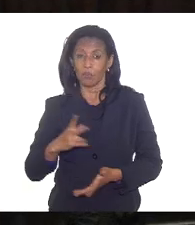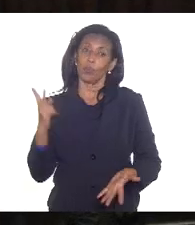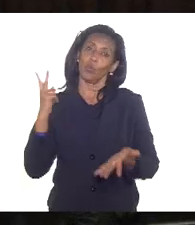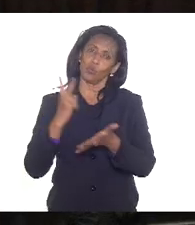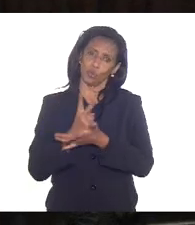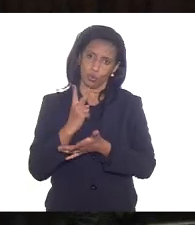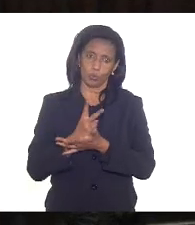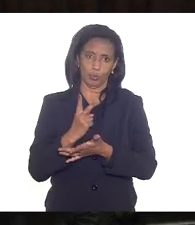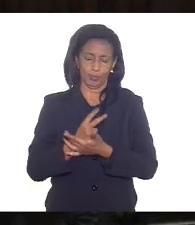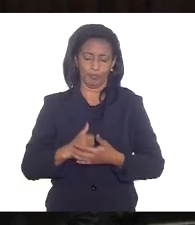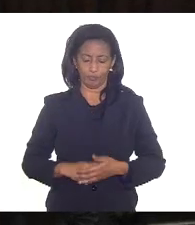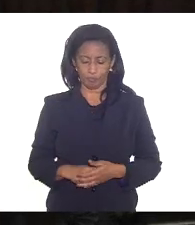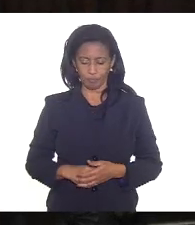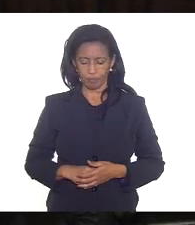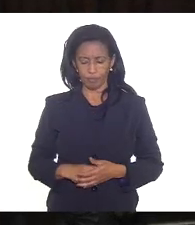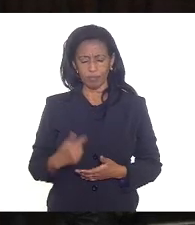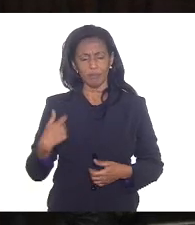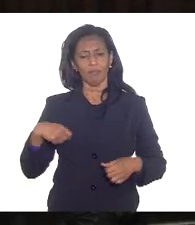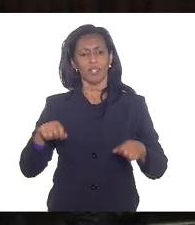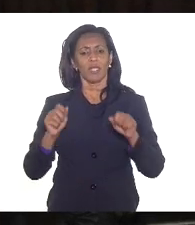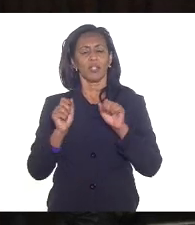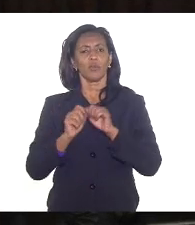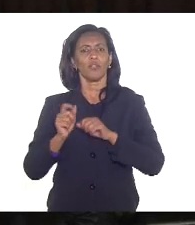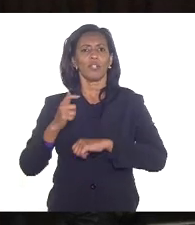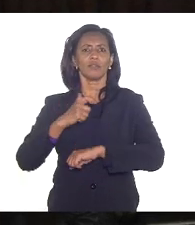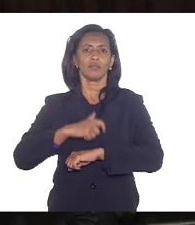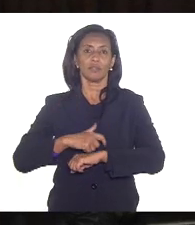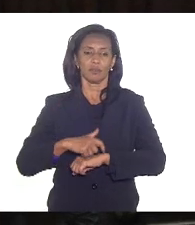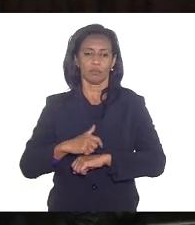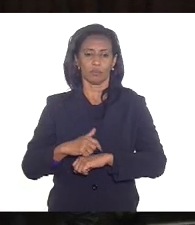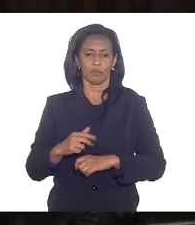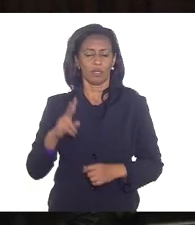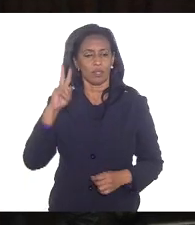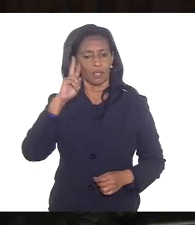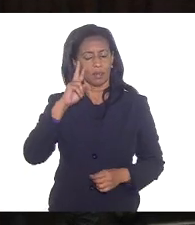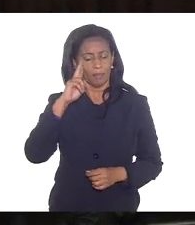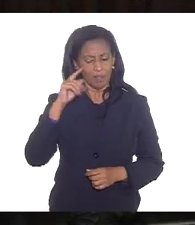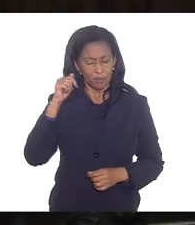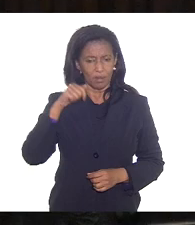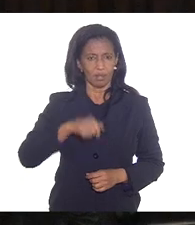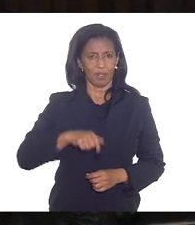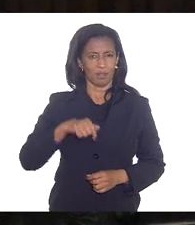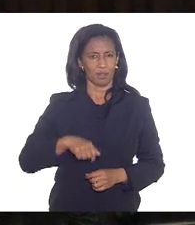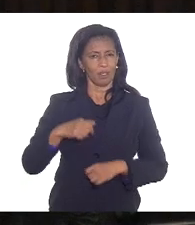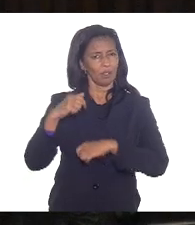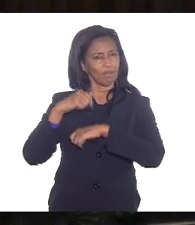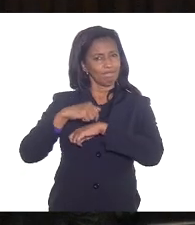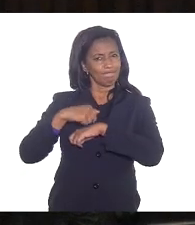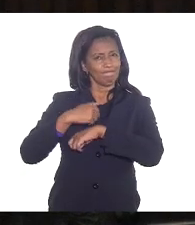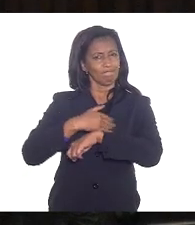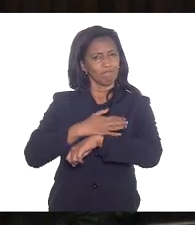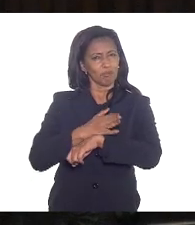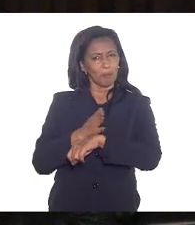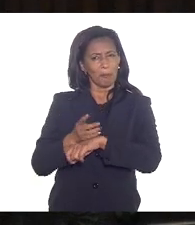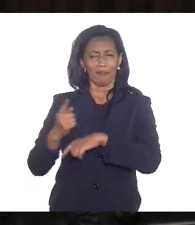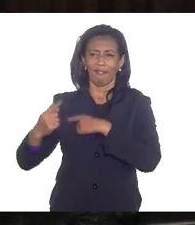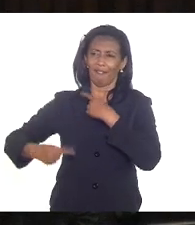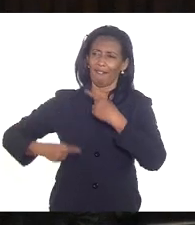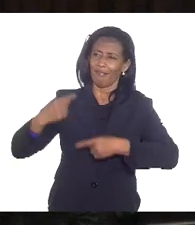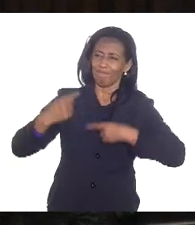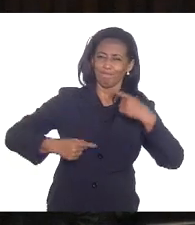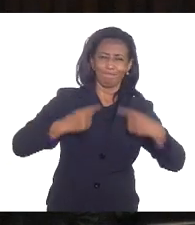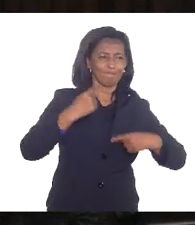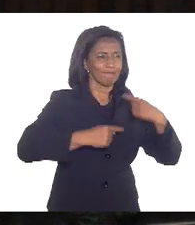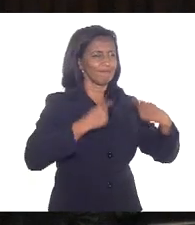lutando e o fácil Presidente nesse momento Lembrando aqui dos momentos de debate